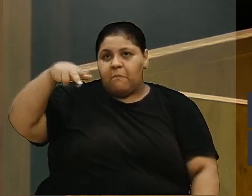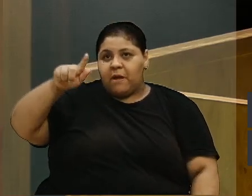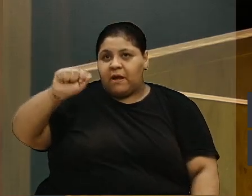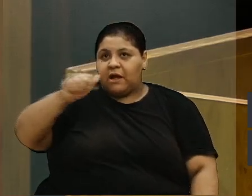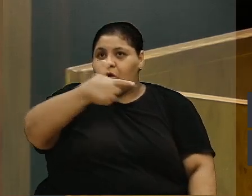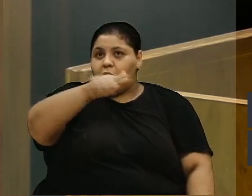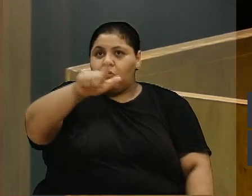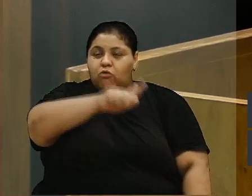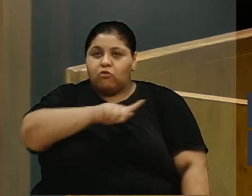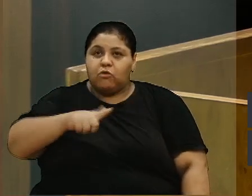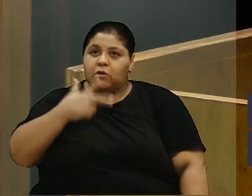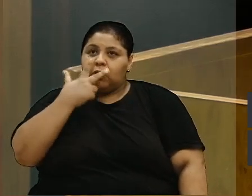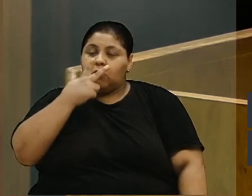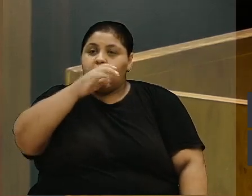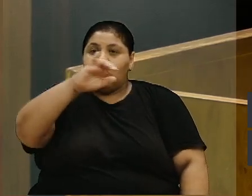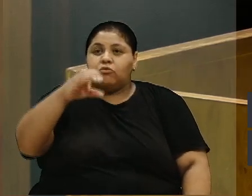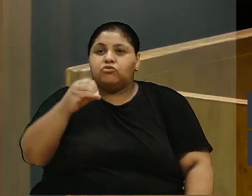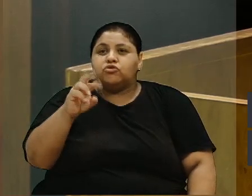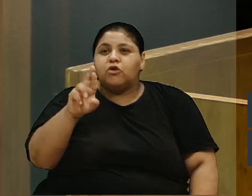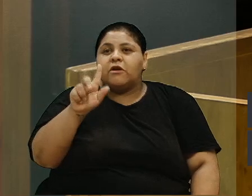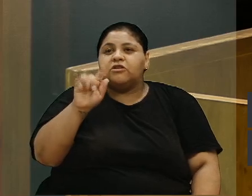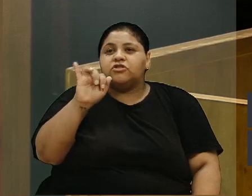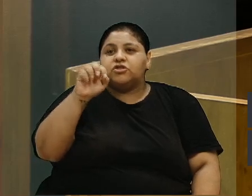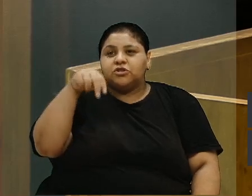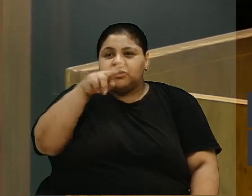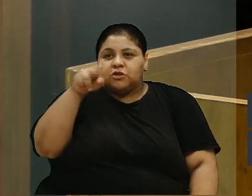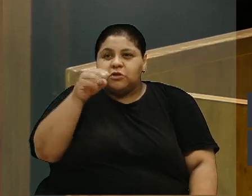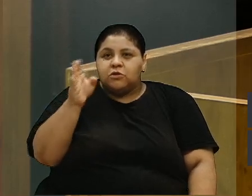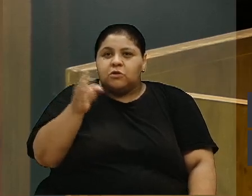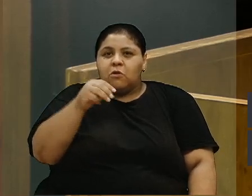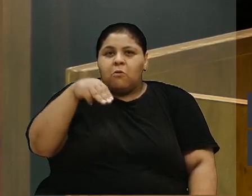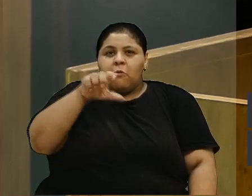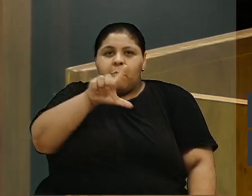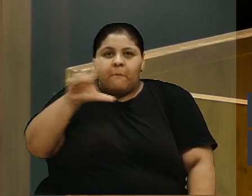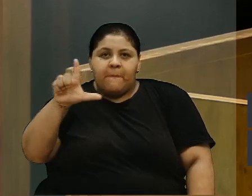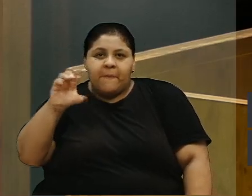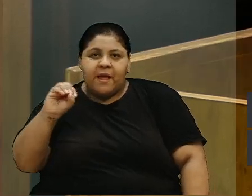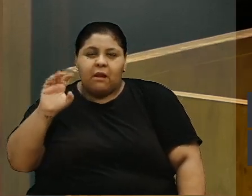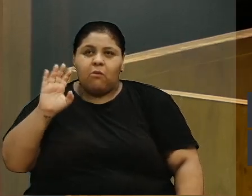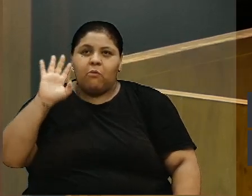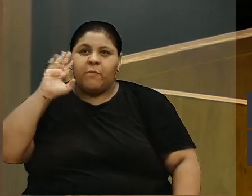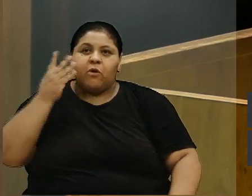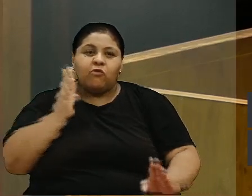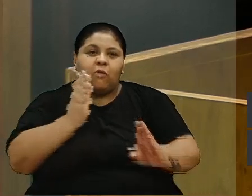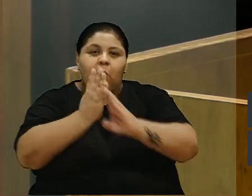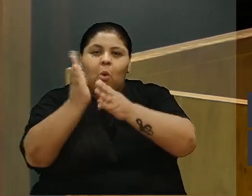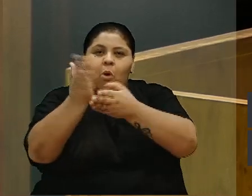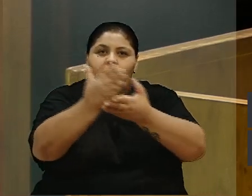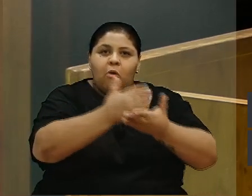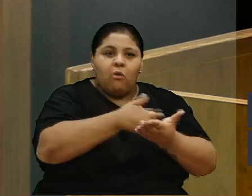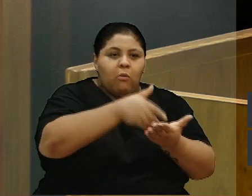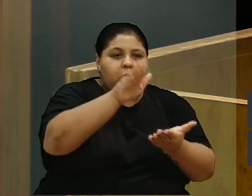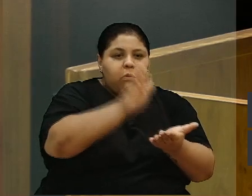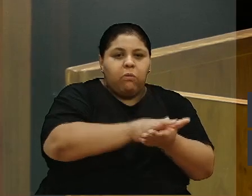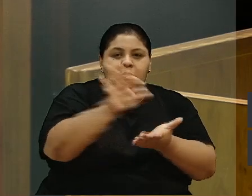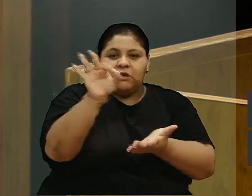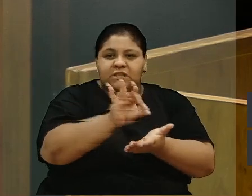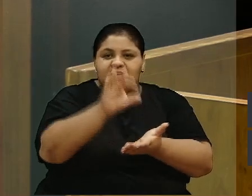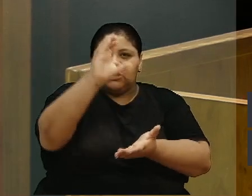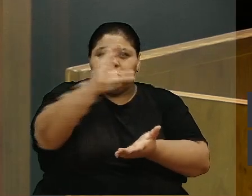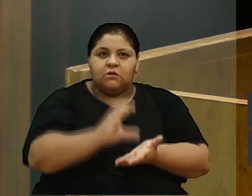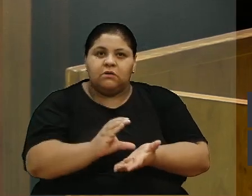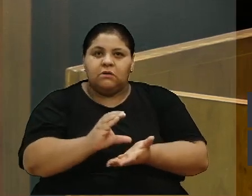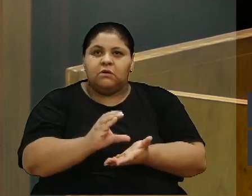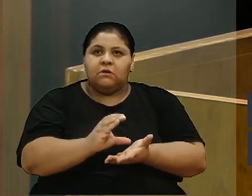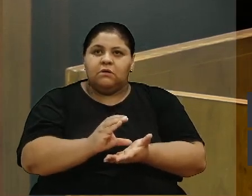governadores, como o Jorginho Melo está fazendo. E aí, para buscar uma solução imediata de arrecadação, eles querem multar, taxar o contribuinte e buscar